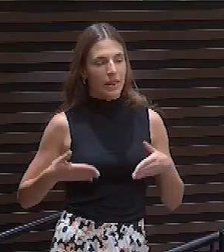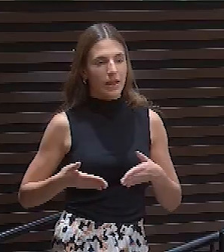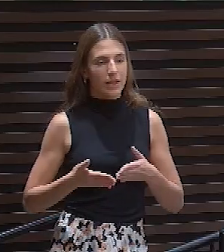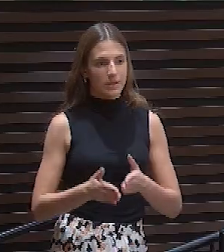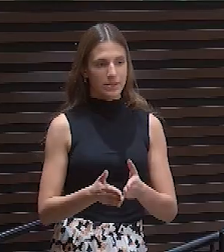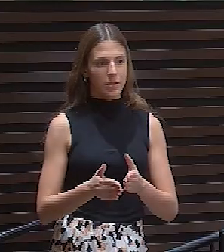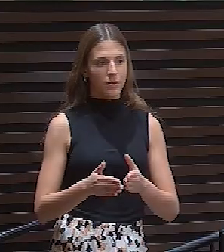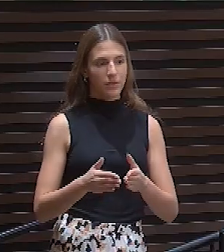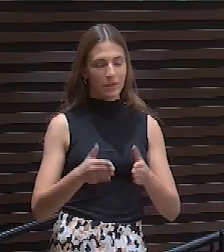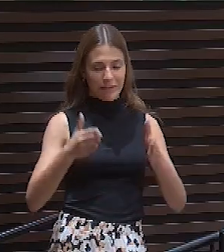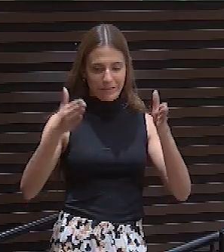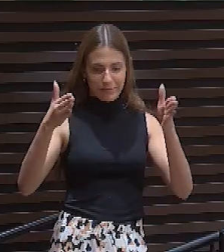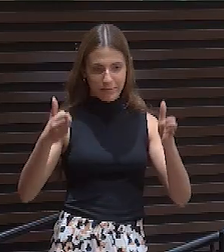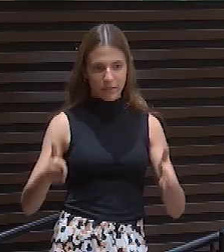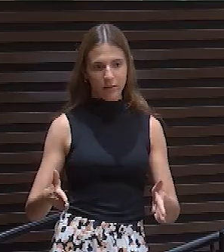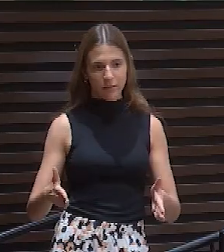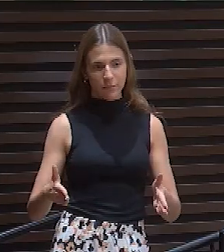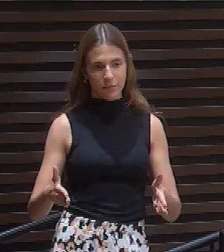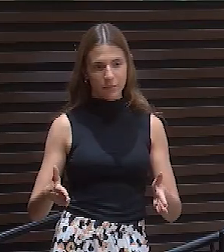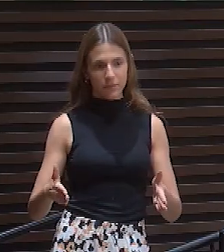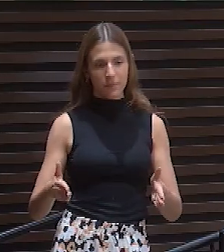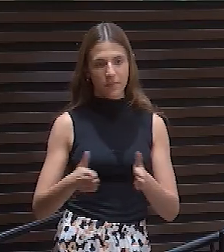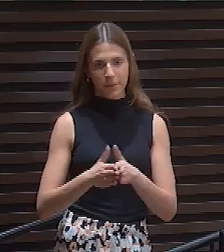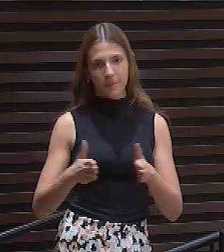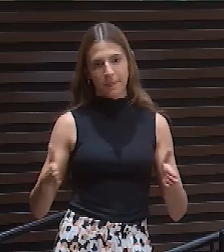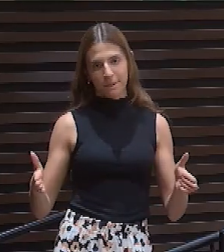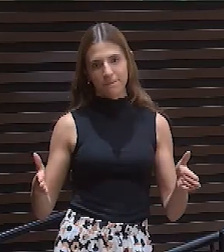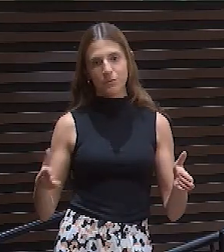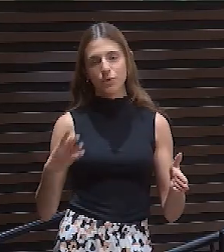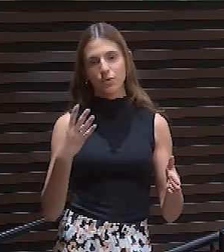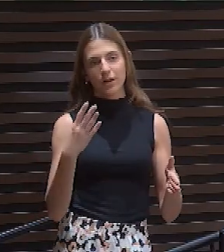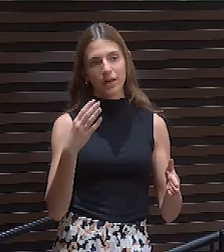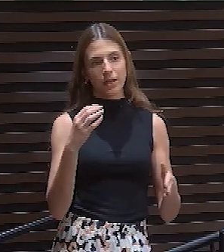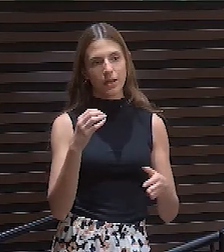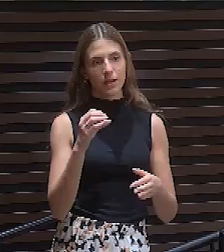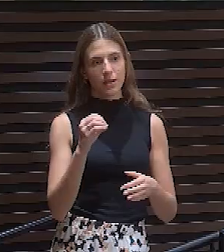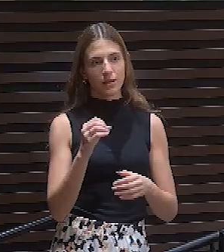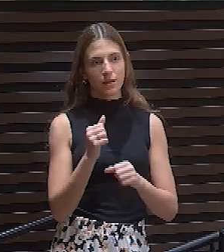nesse período de 40 anos para cá.